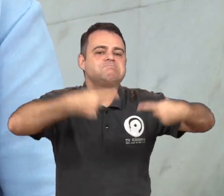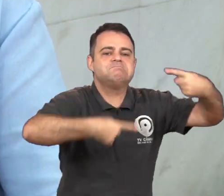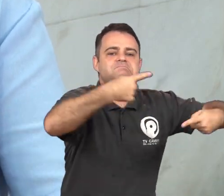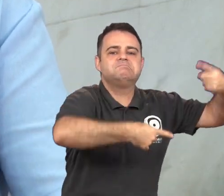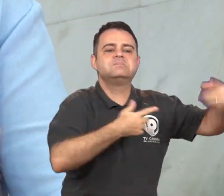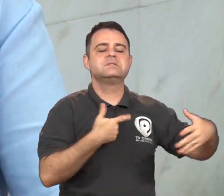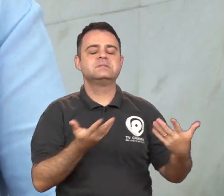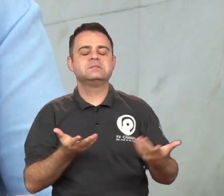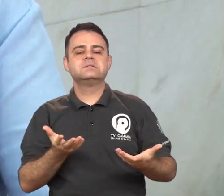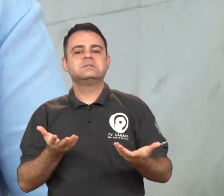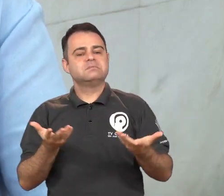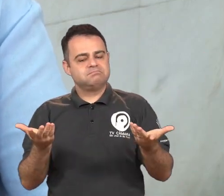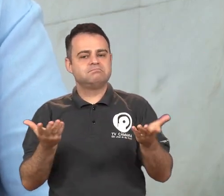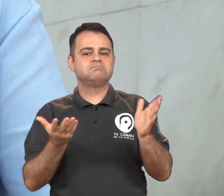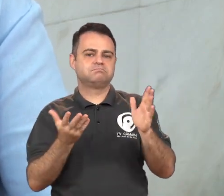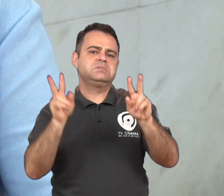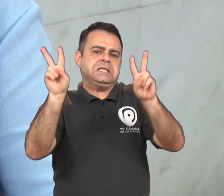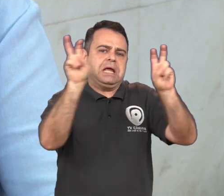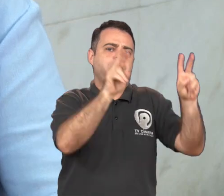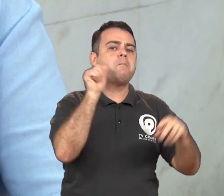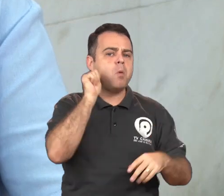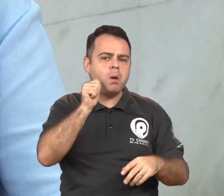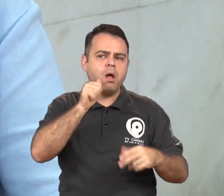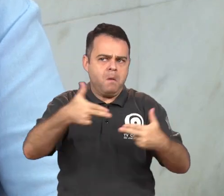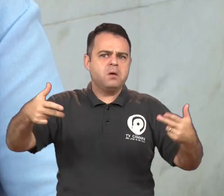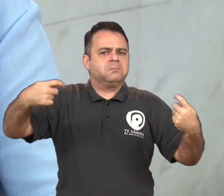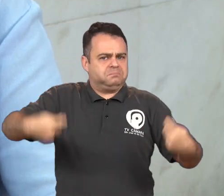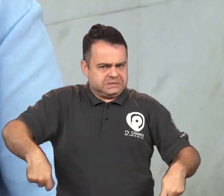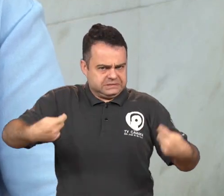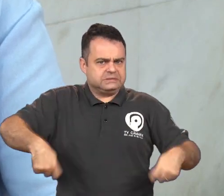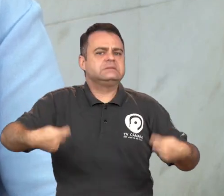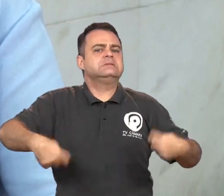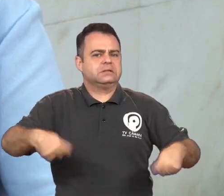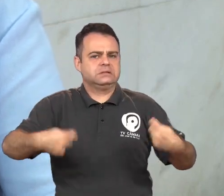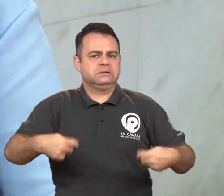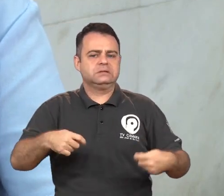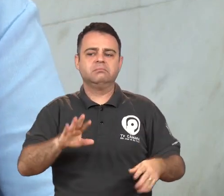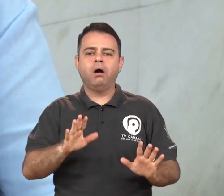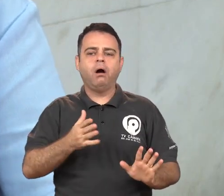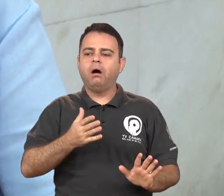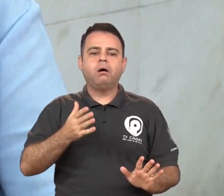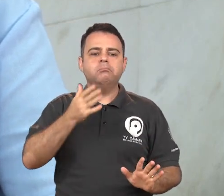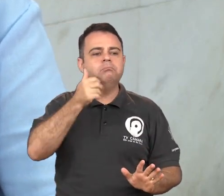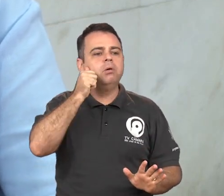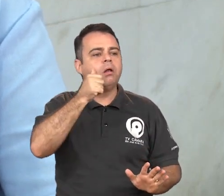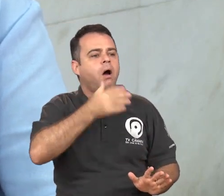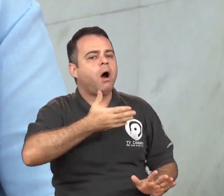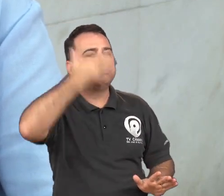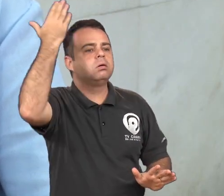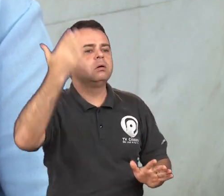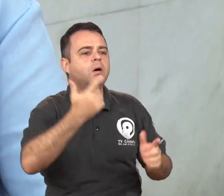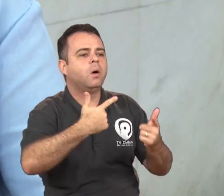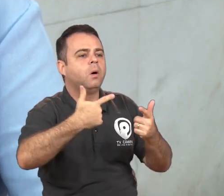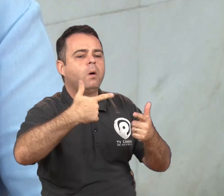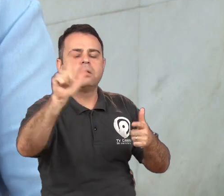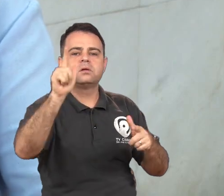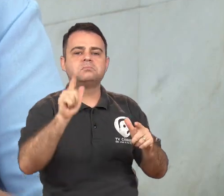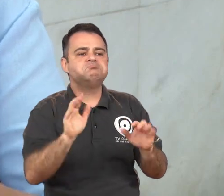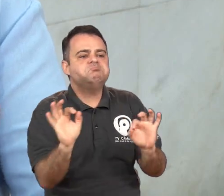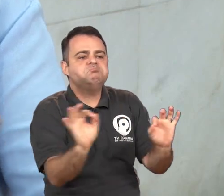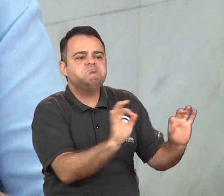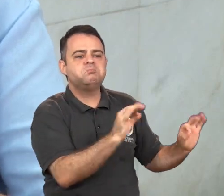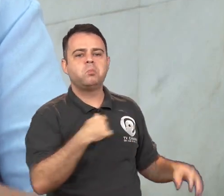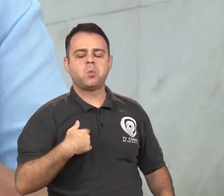discutir, porque nós temos as pautas femininas e muitas vezes essa ausência de mulher faz com que